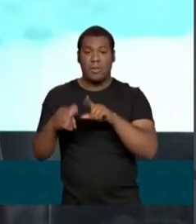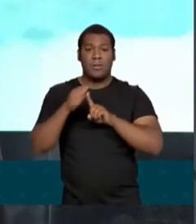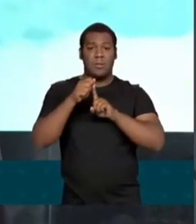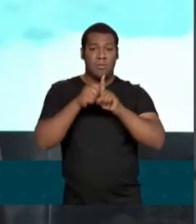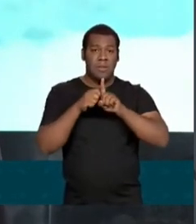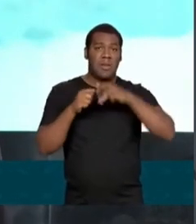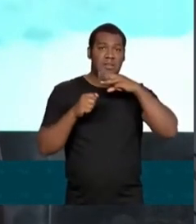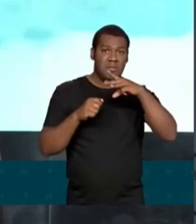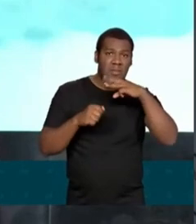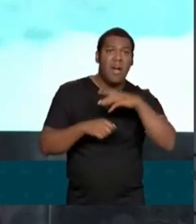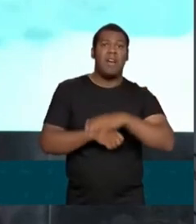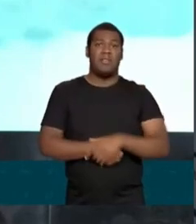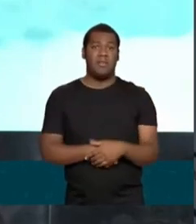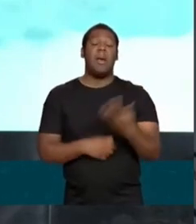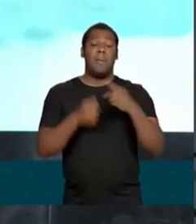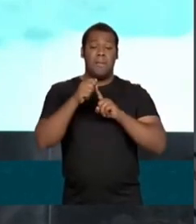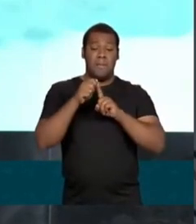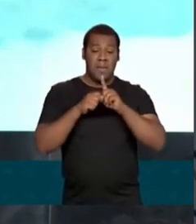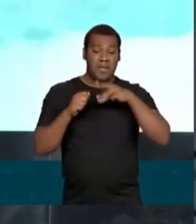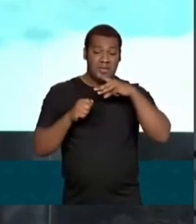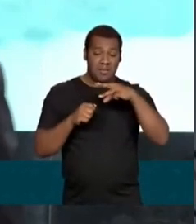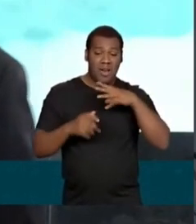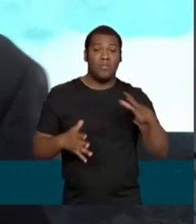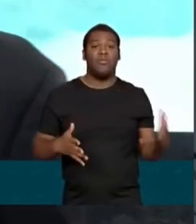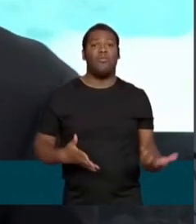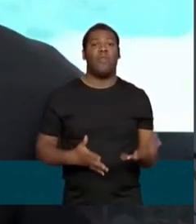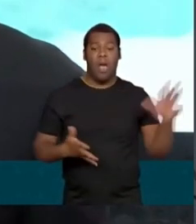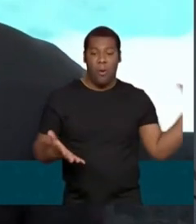de conquista de direitos para as mulheres